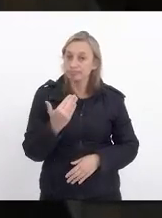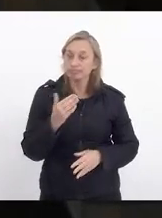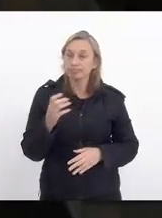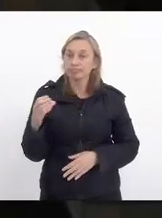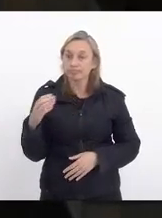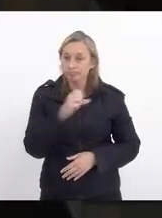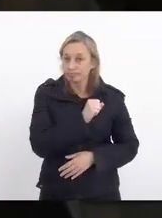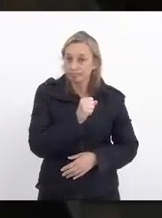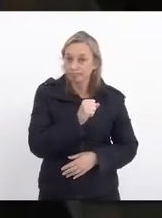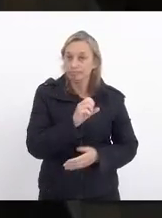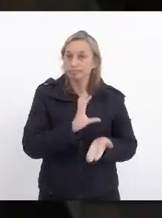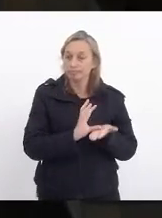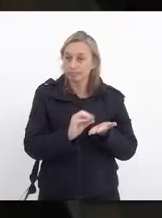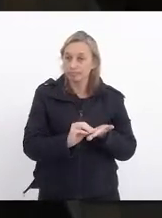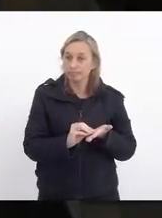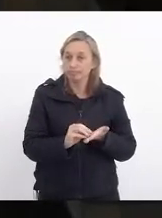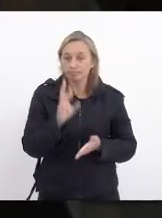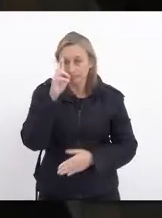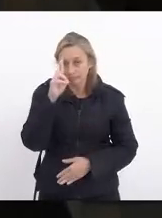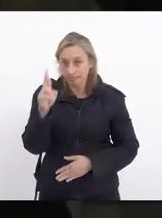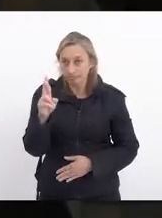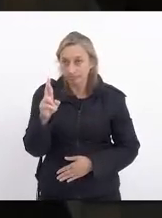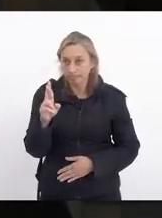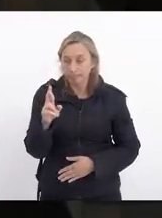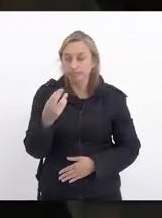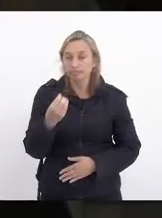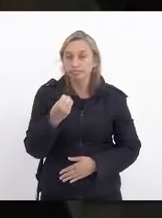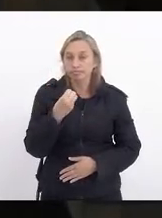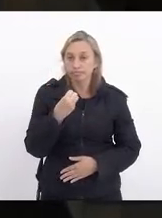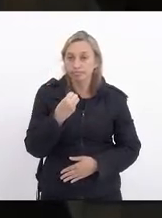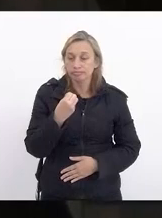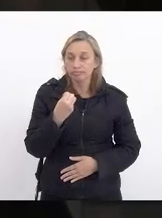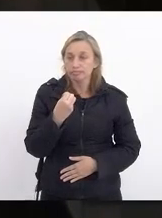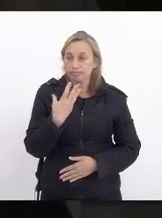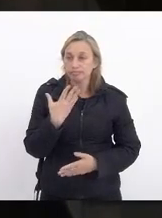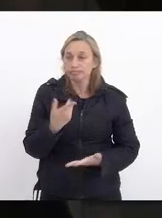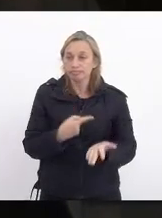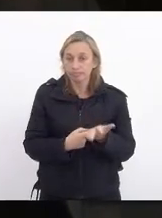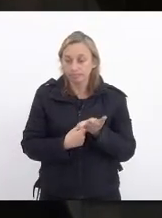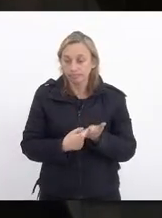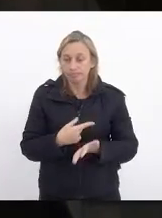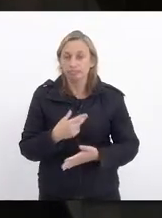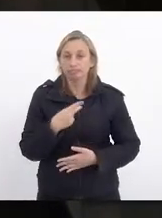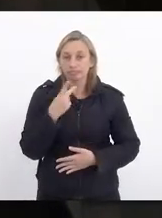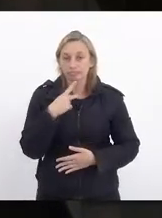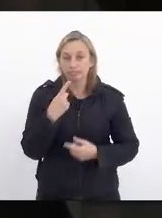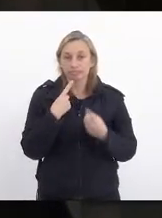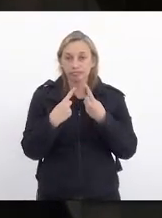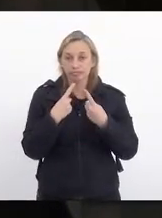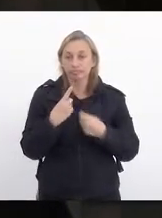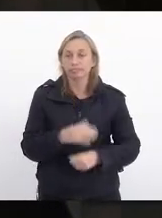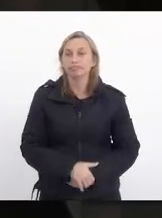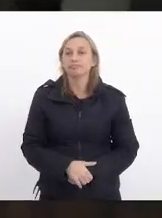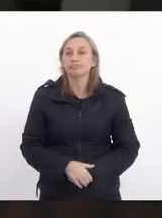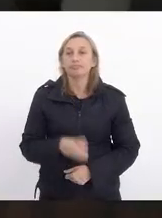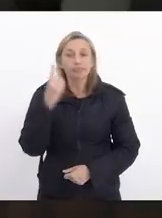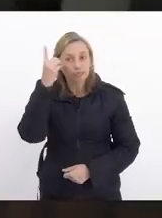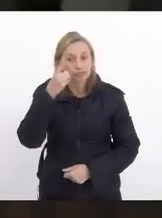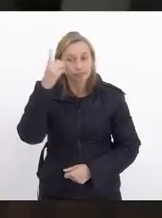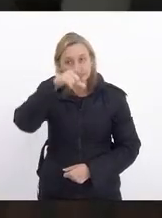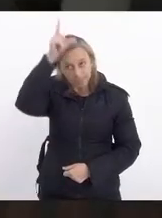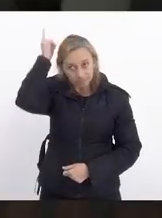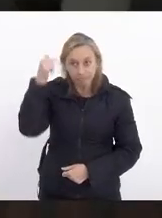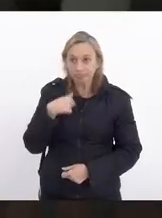pedimos urgência para estar na pauta vossa excelência de bom grado atendeu é o que eu tinha discutir Obrigado pelo executado Luiz